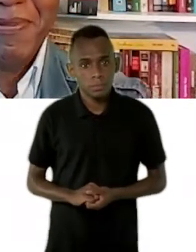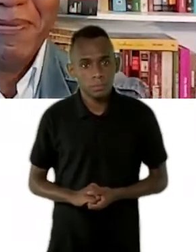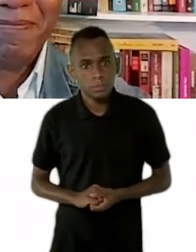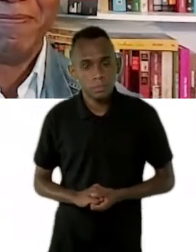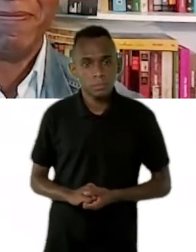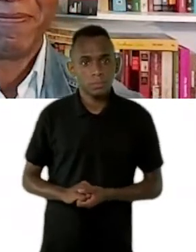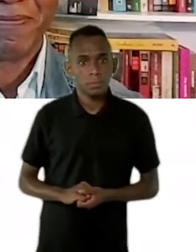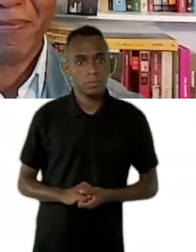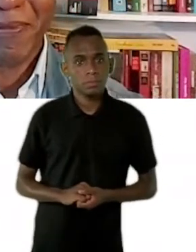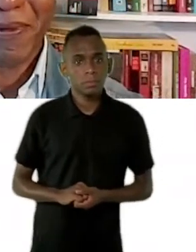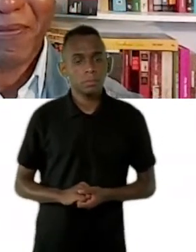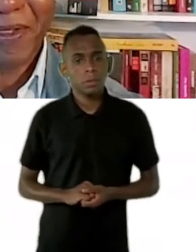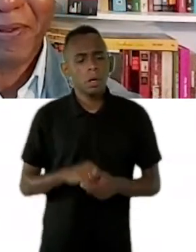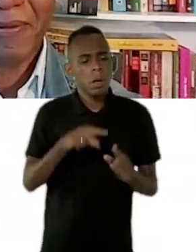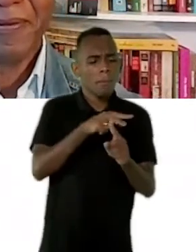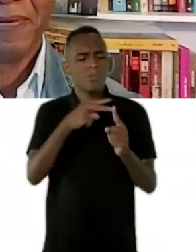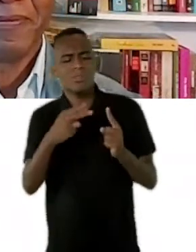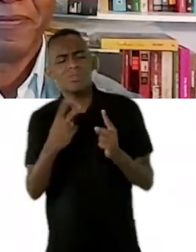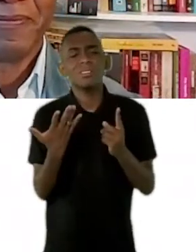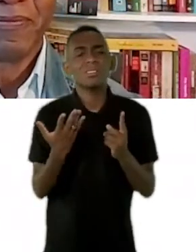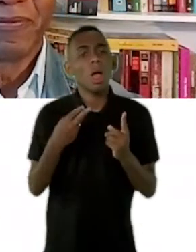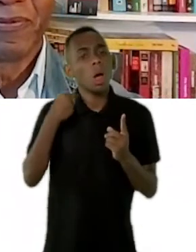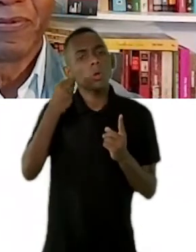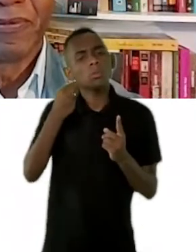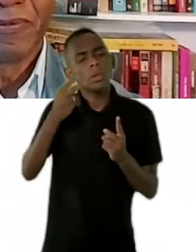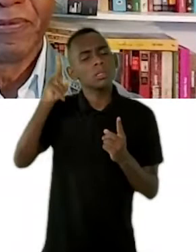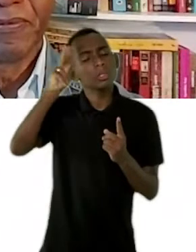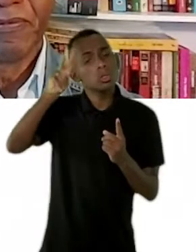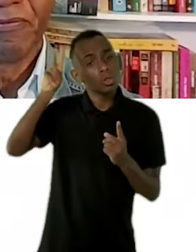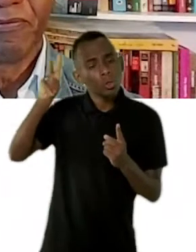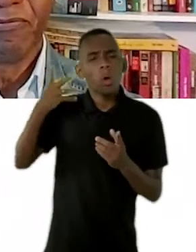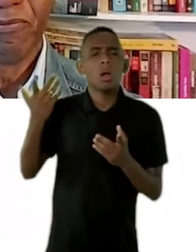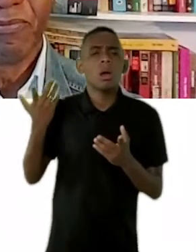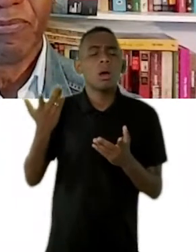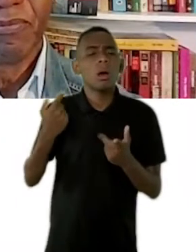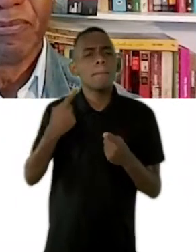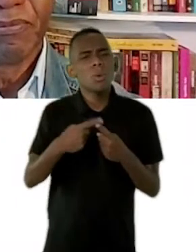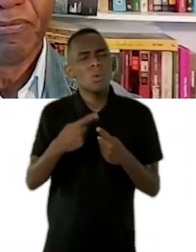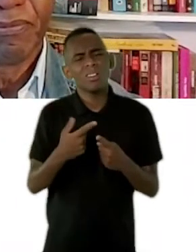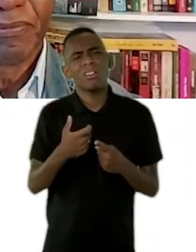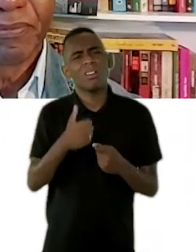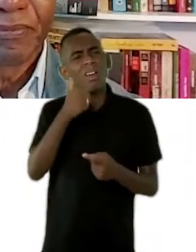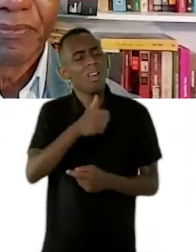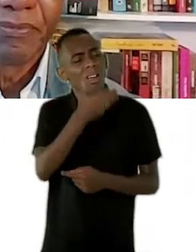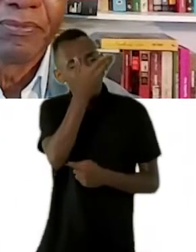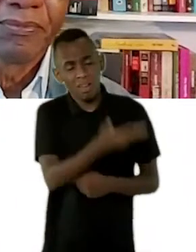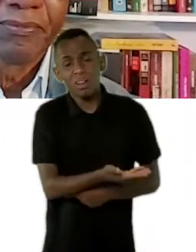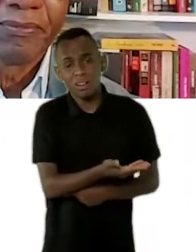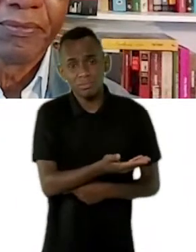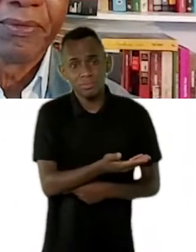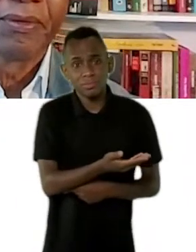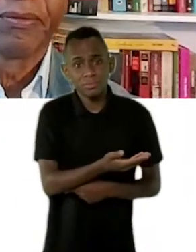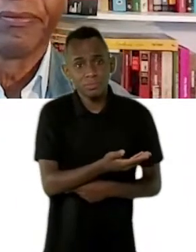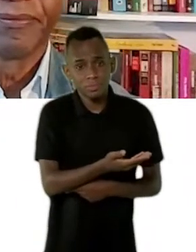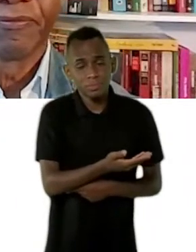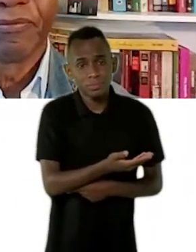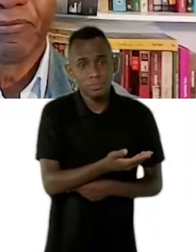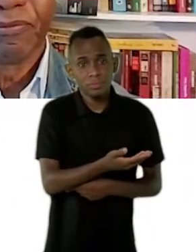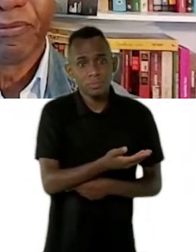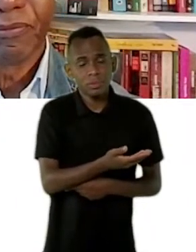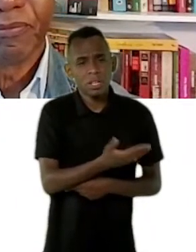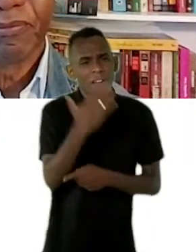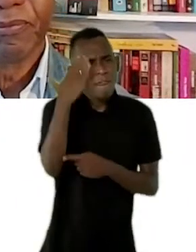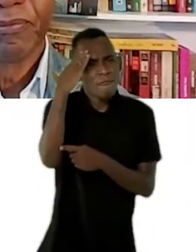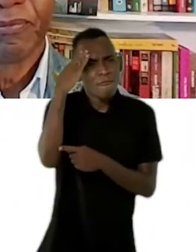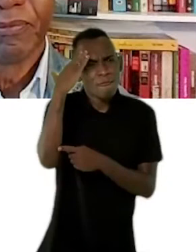Do ponto de vista da história, né? Por que ela, tendo recebido e tendo tido tanto